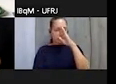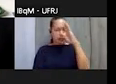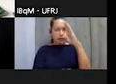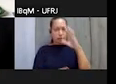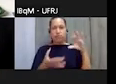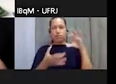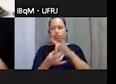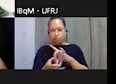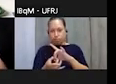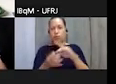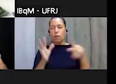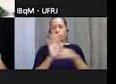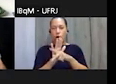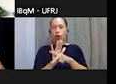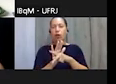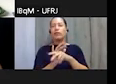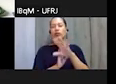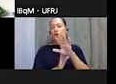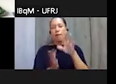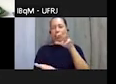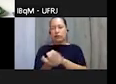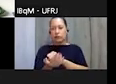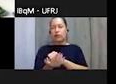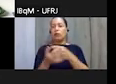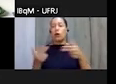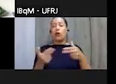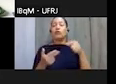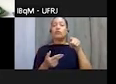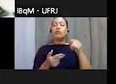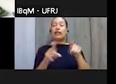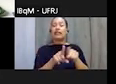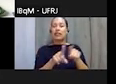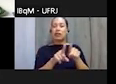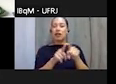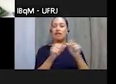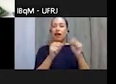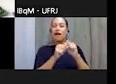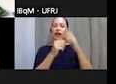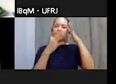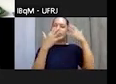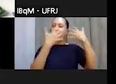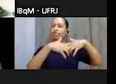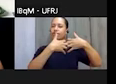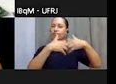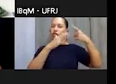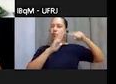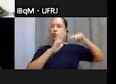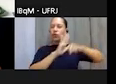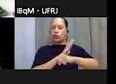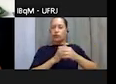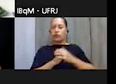patrimônio geológico e paleontológico e que possibilitou, então, essa reflexão mais aprofundada. Primeiro,